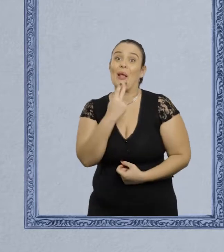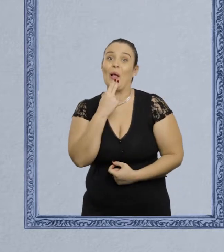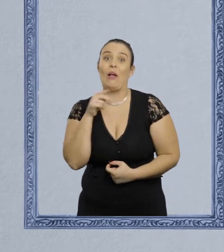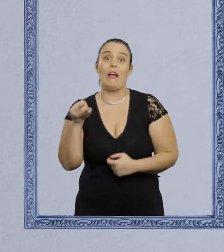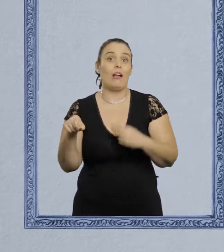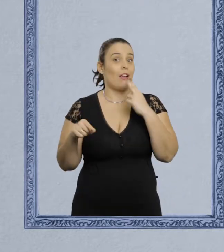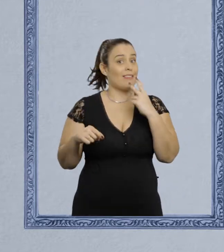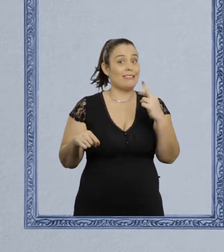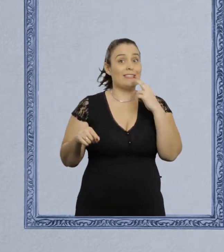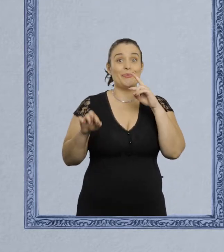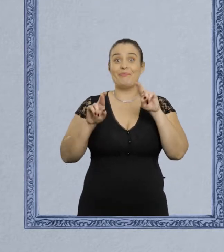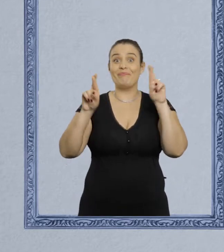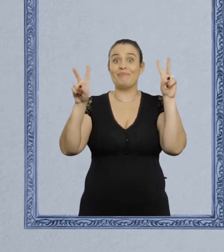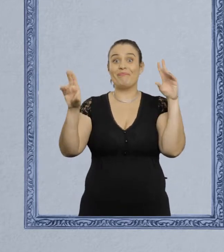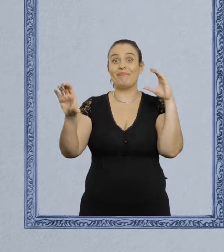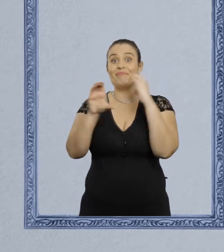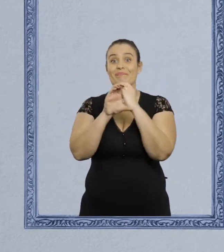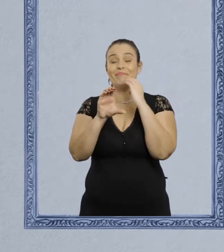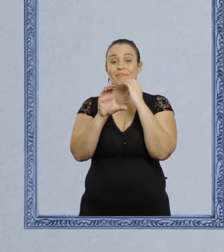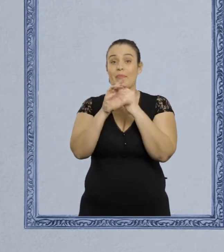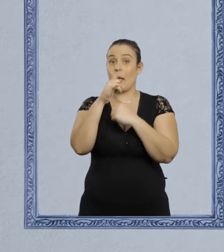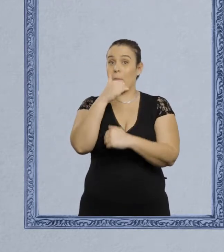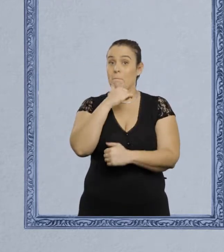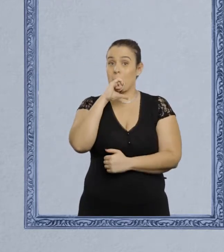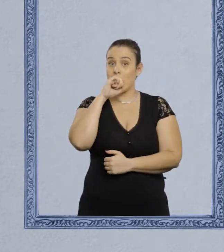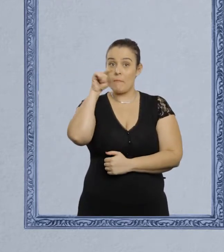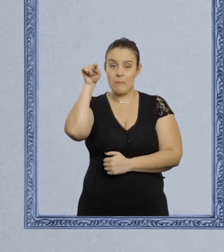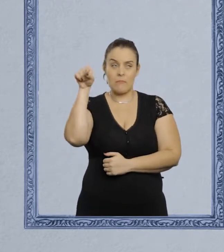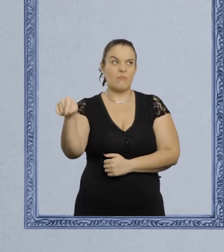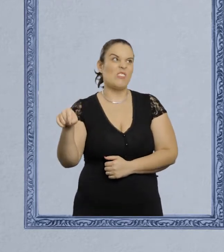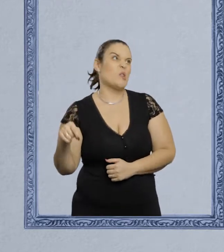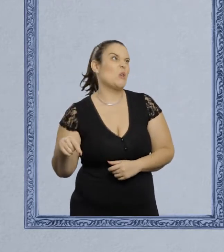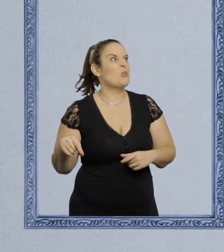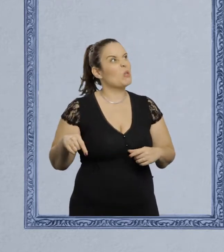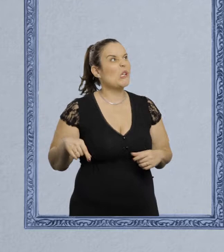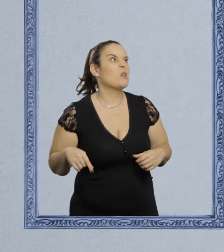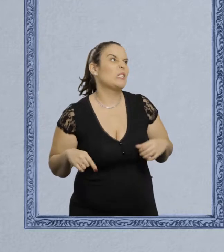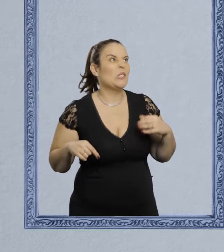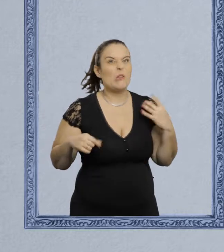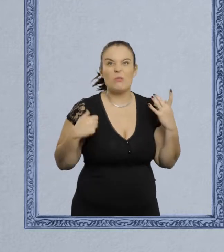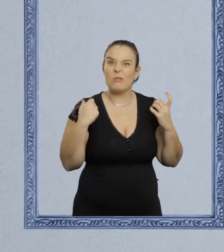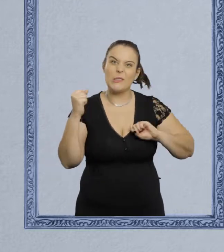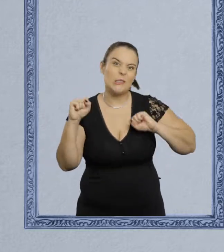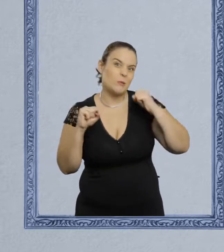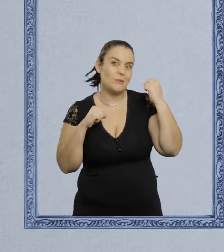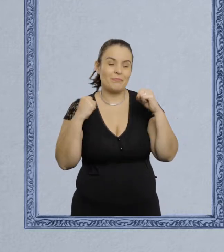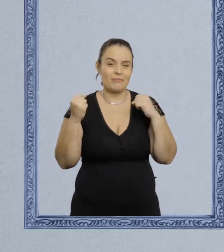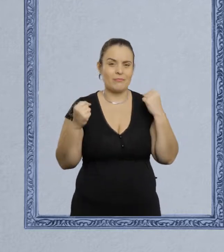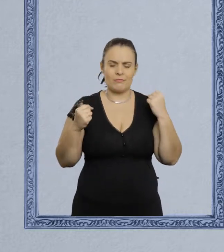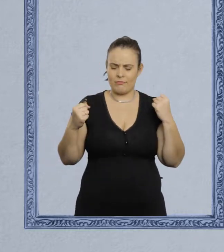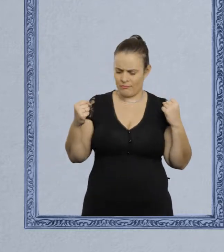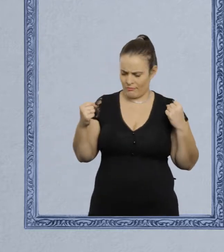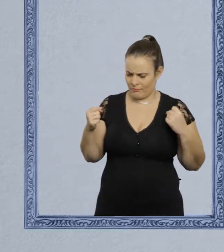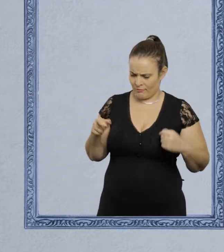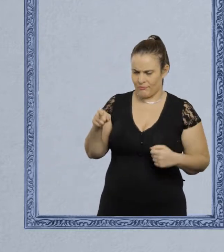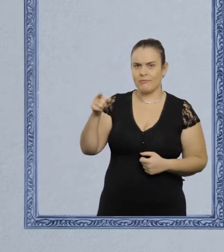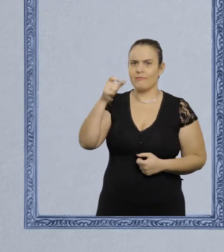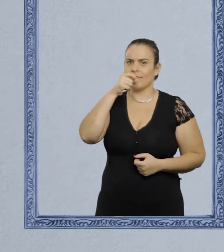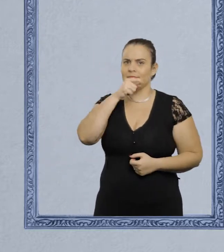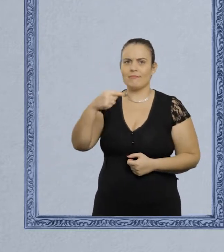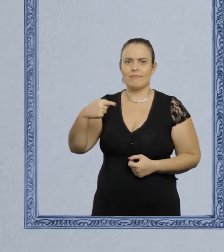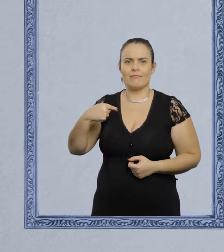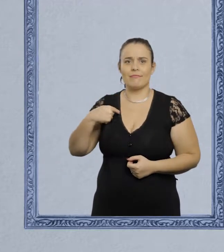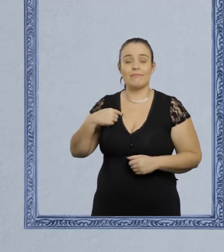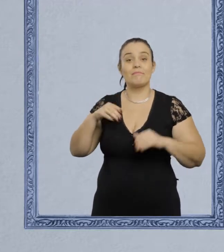línguas diferentes. A mãe do pássaro do nunca foi ficando irritada. Peter achou que ela estava